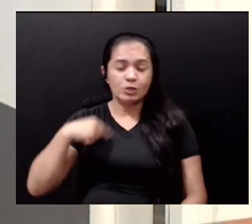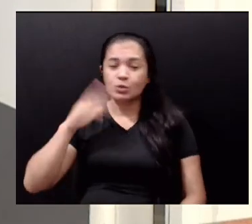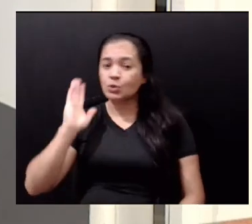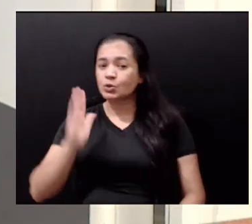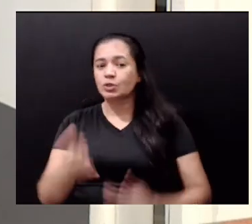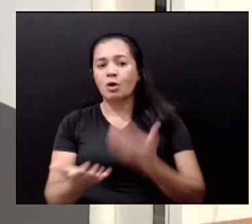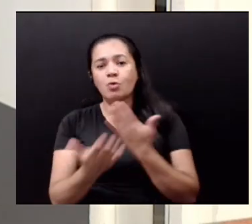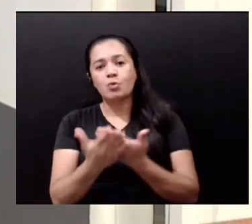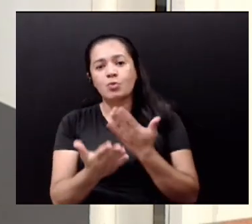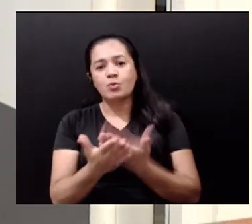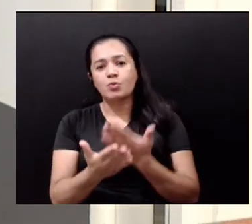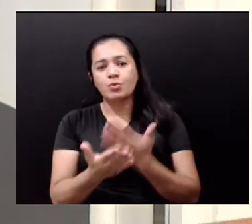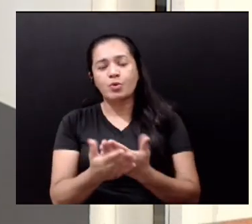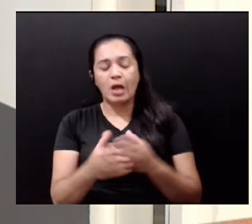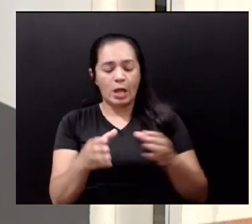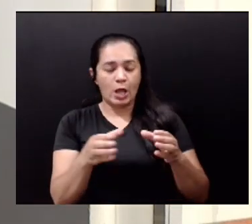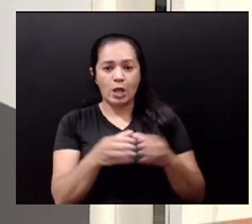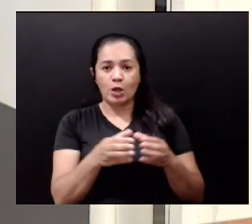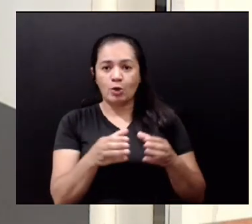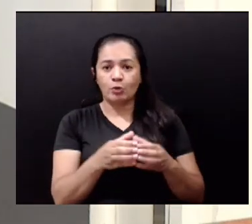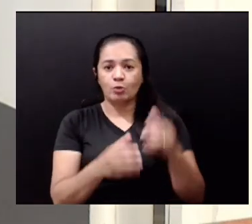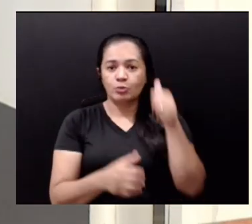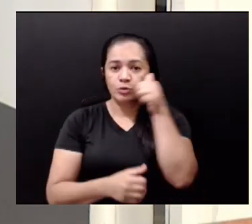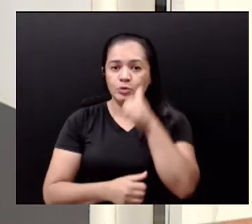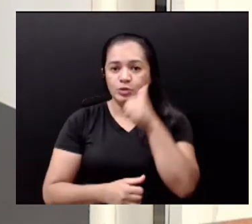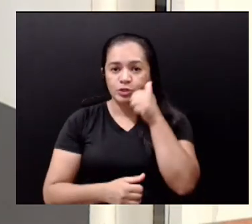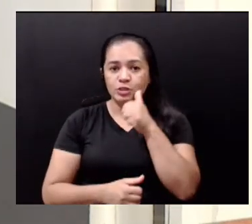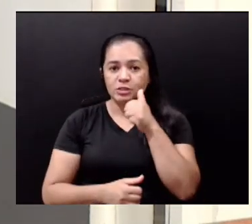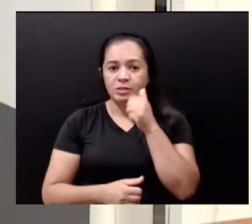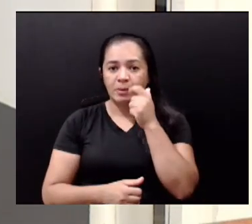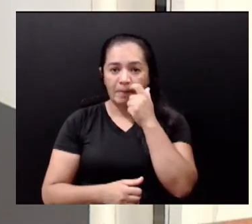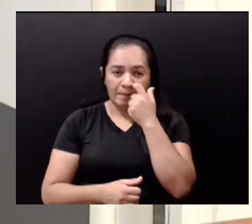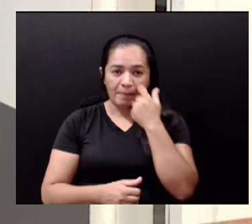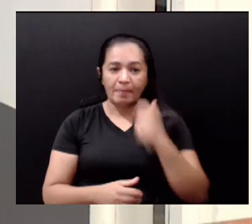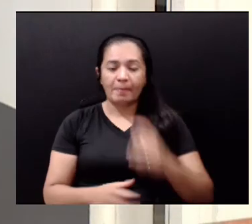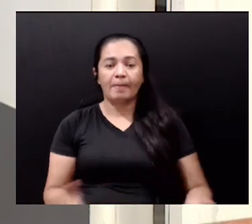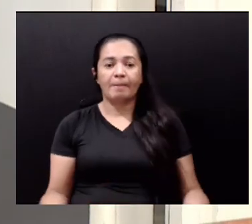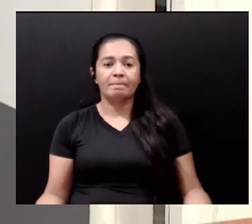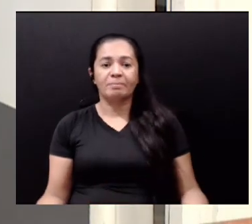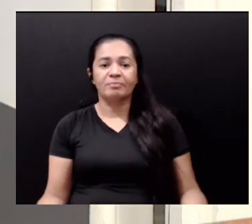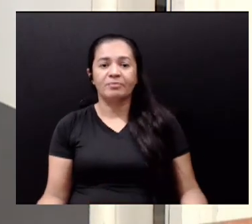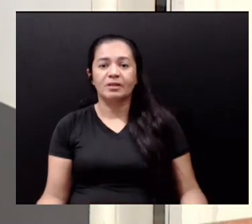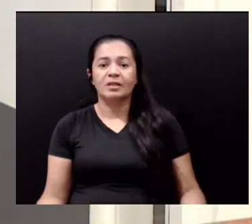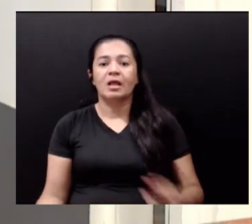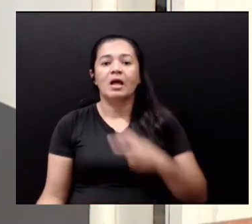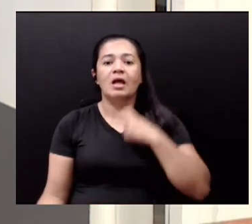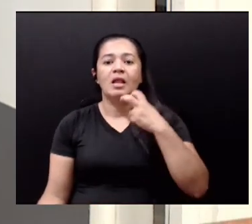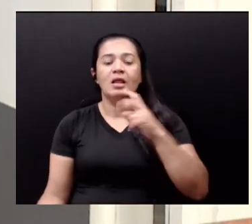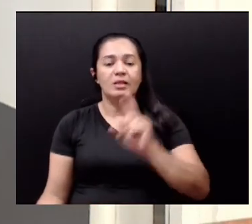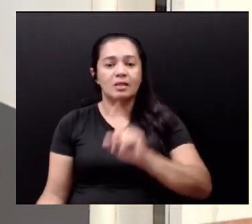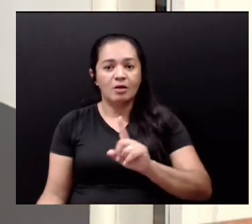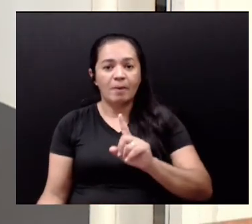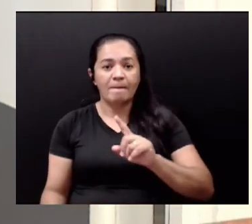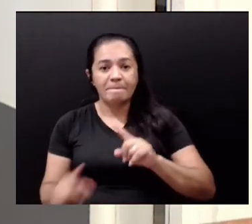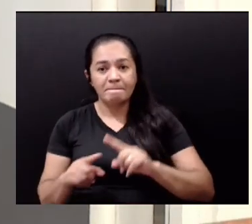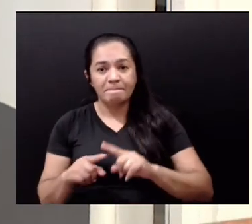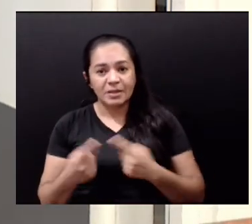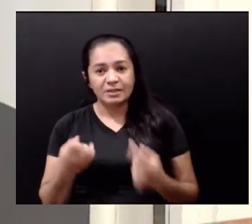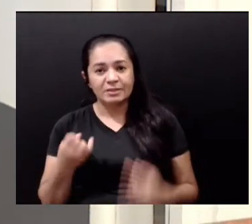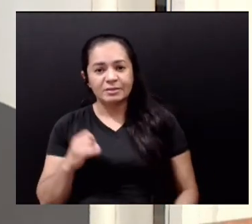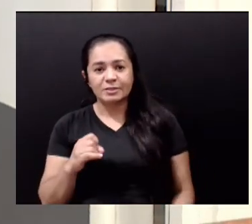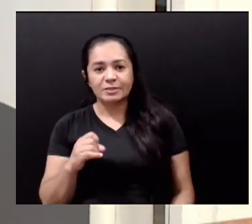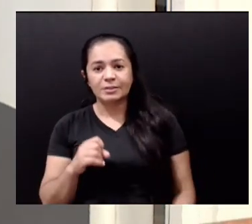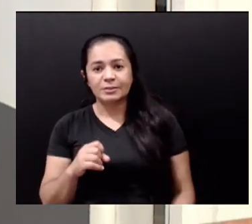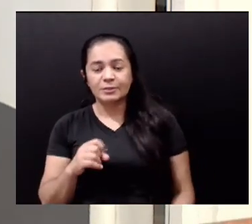de meninas, e quando a gente não é dar voz, né, a gente não dá voz, mas quando a gente ouve, né, o que as nossas meninas estão